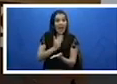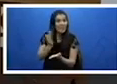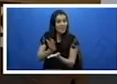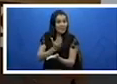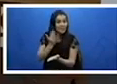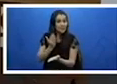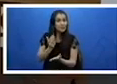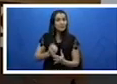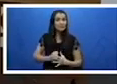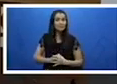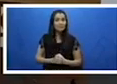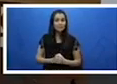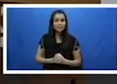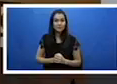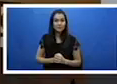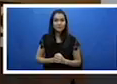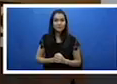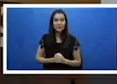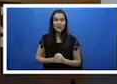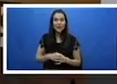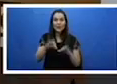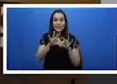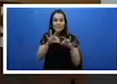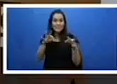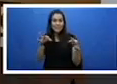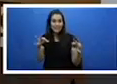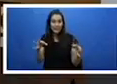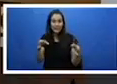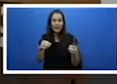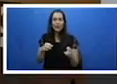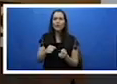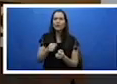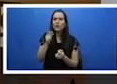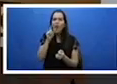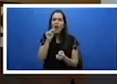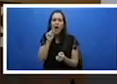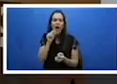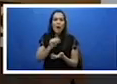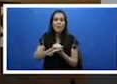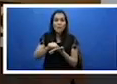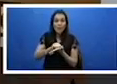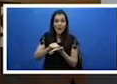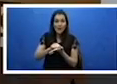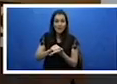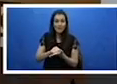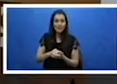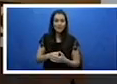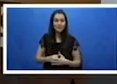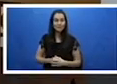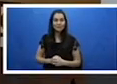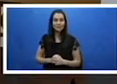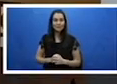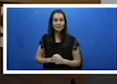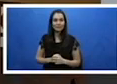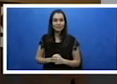caderninho. O caderninho não, o estojo com lápis, borracha.